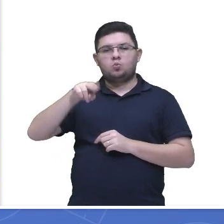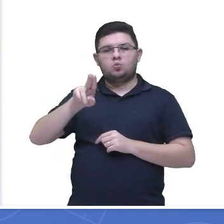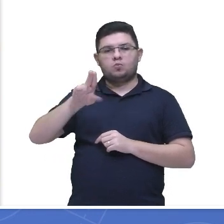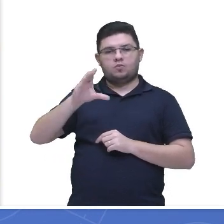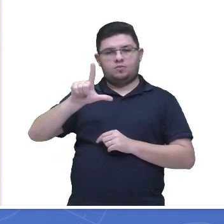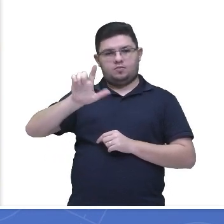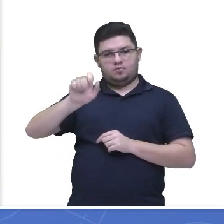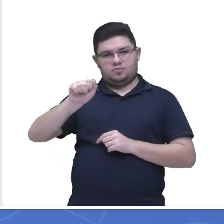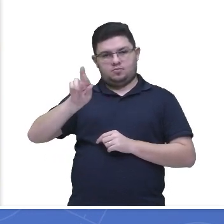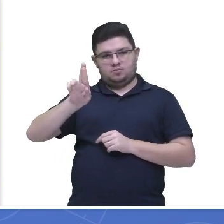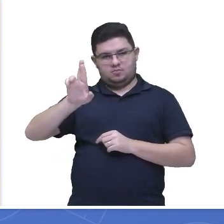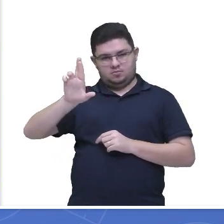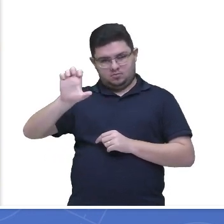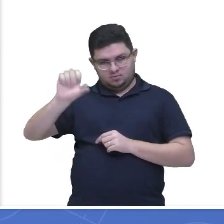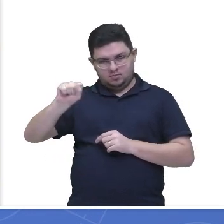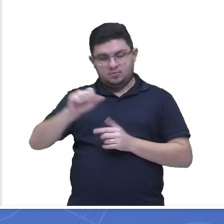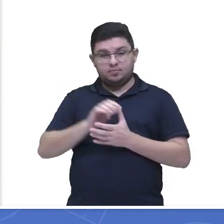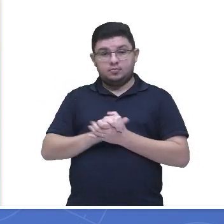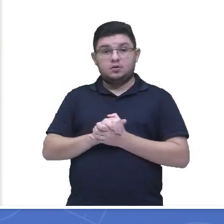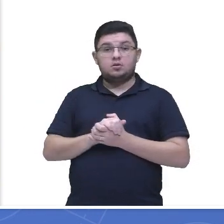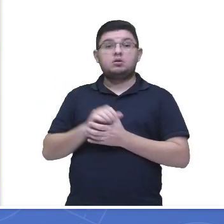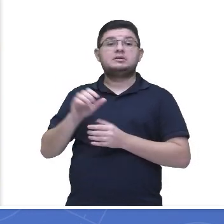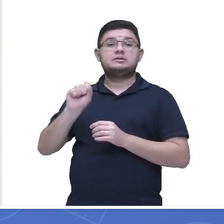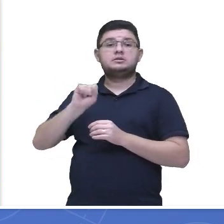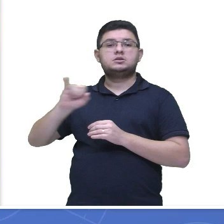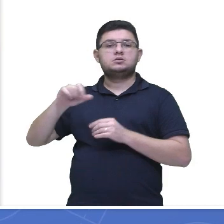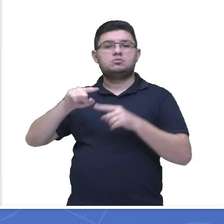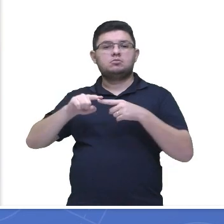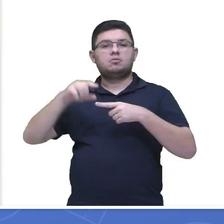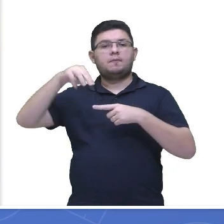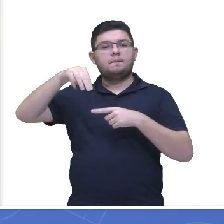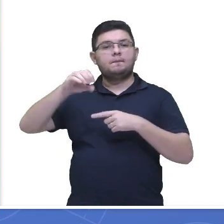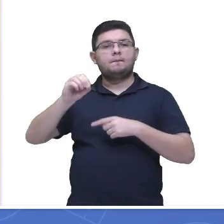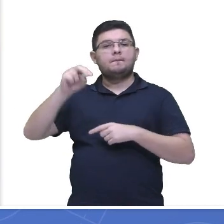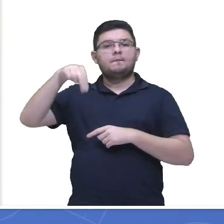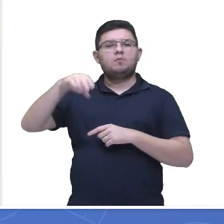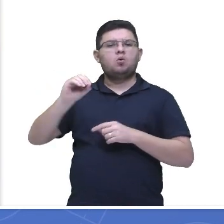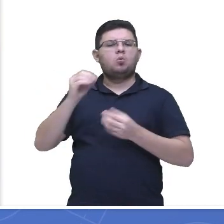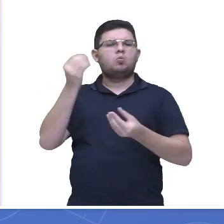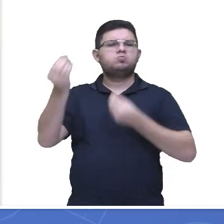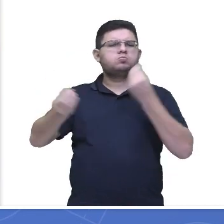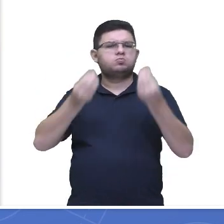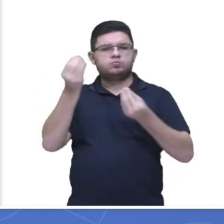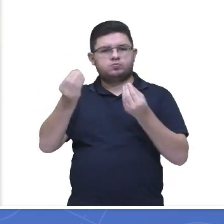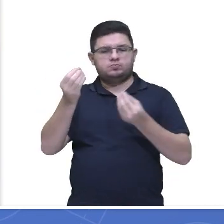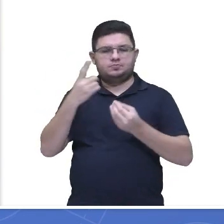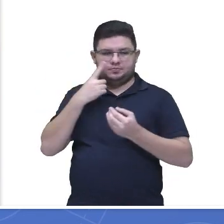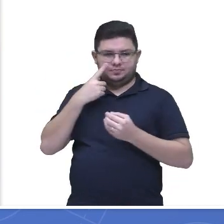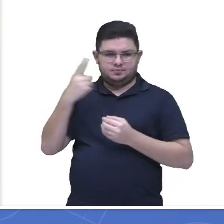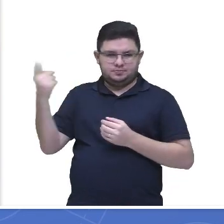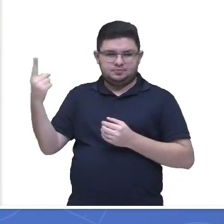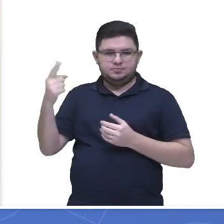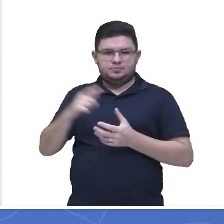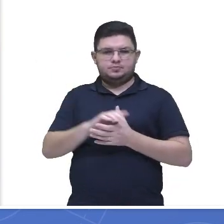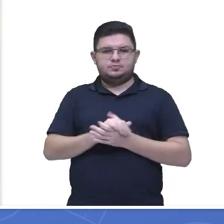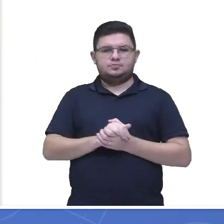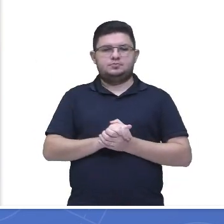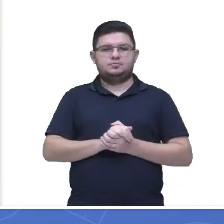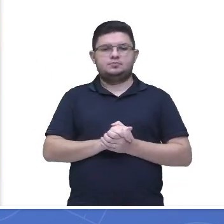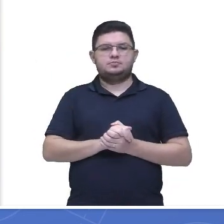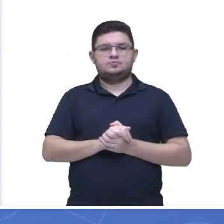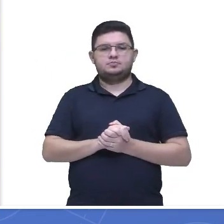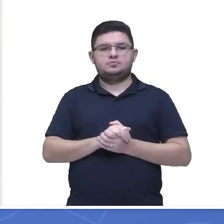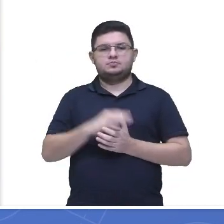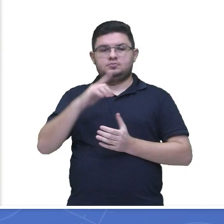Hidrocarbonetos aromáticos mononucleares são aqueles em que